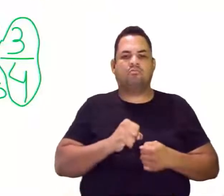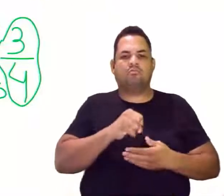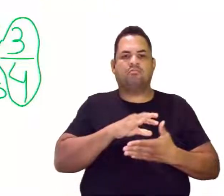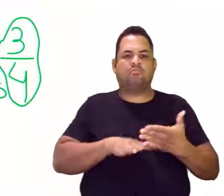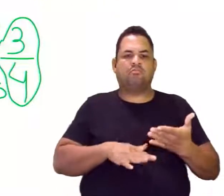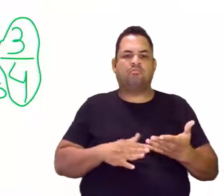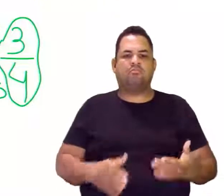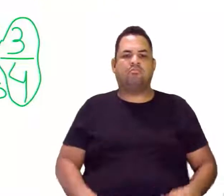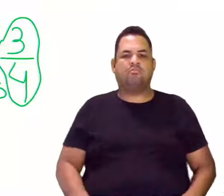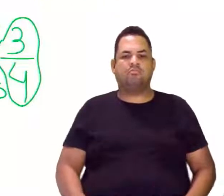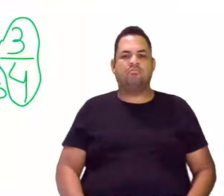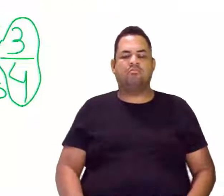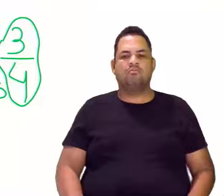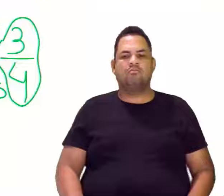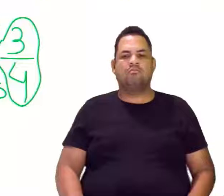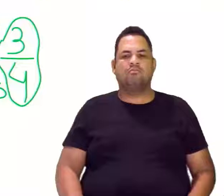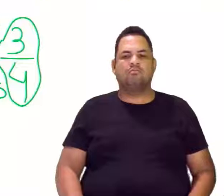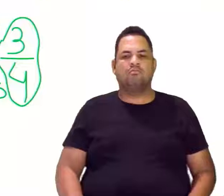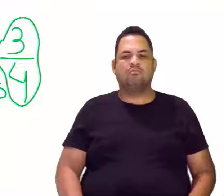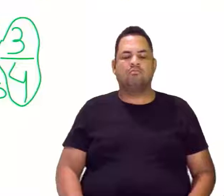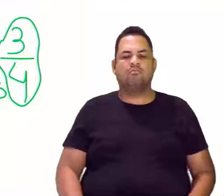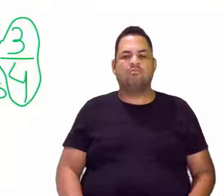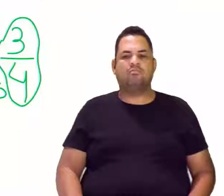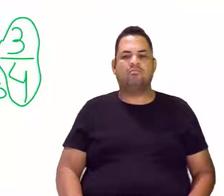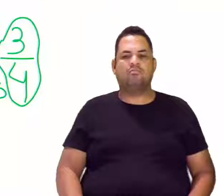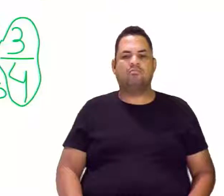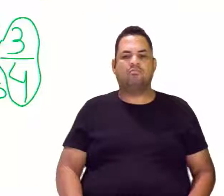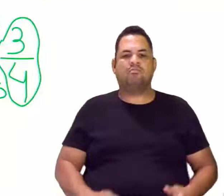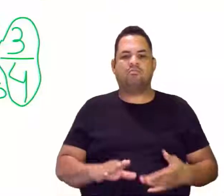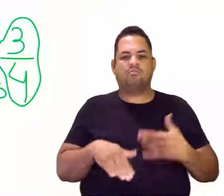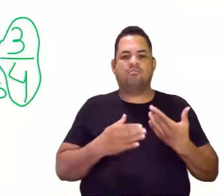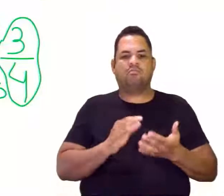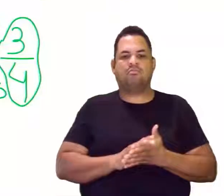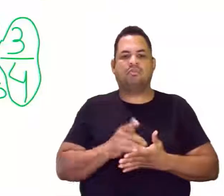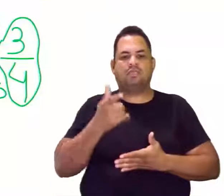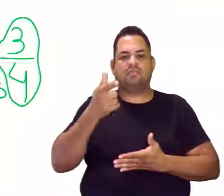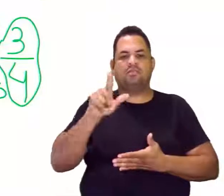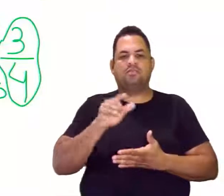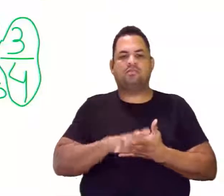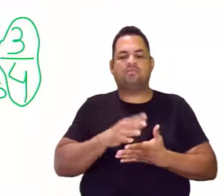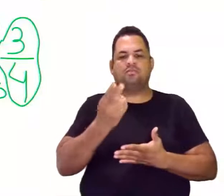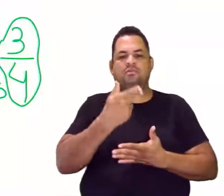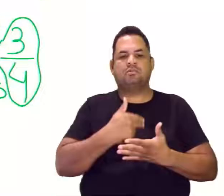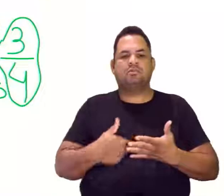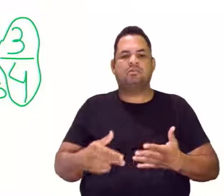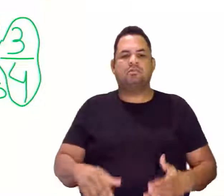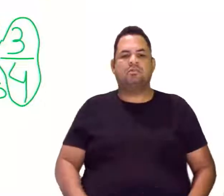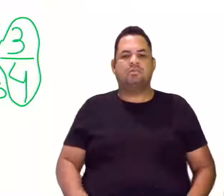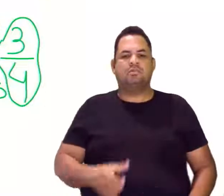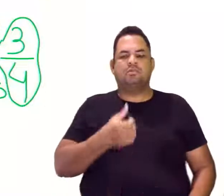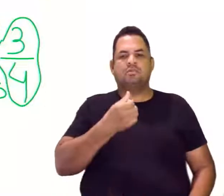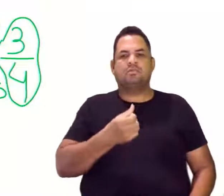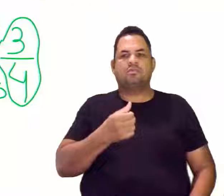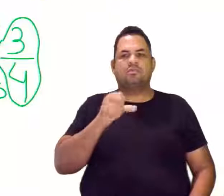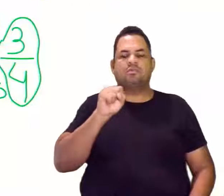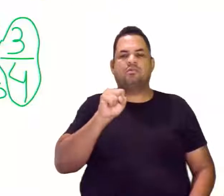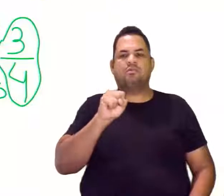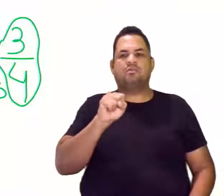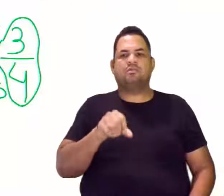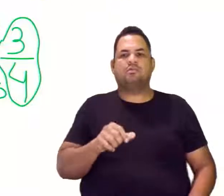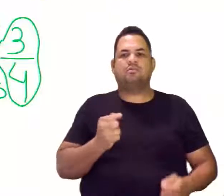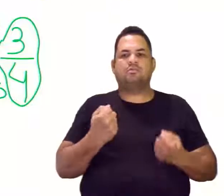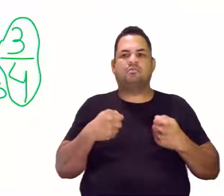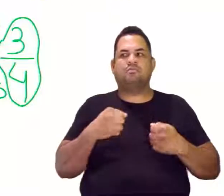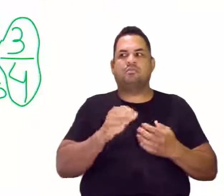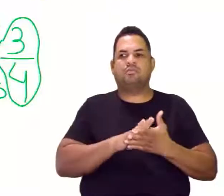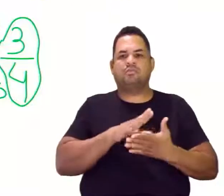muito distante. As garrafas ficaram longe. Ou a gente deveria ter replicado o desenho das garrafas lá, né? Então vamos lá, vamos ver os 6/8. 6/8 a gente